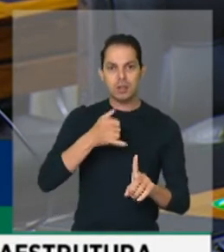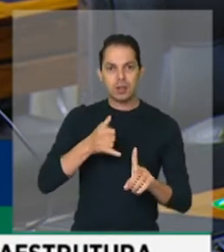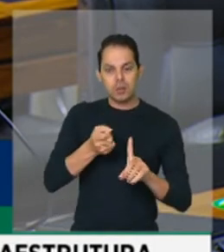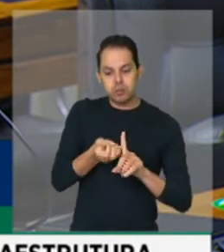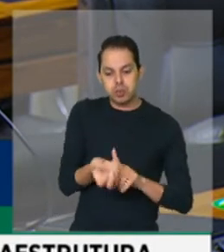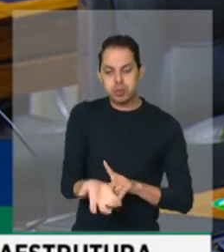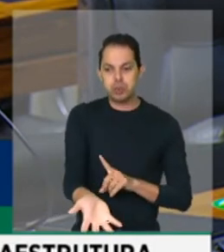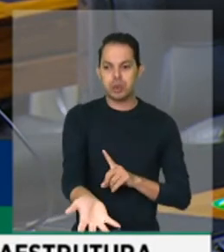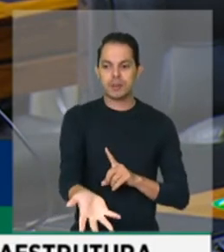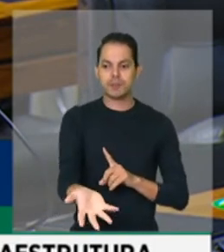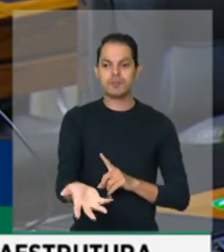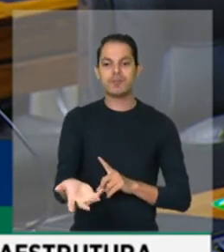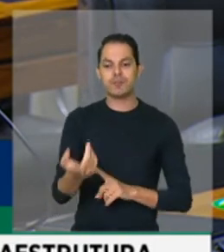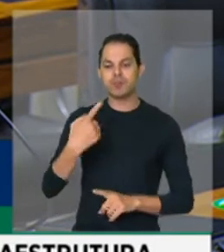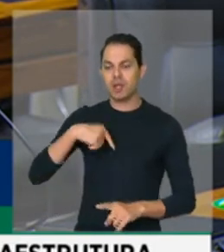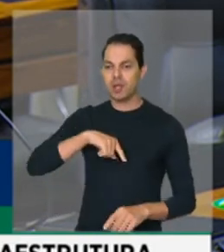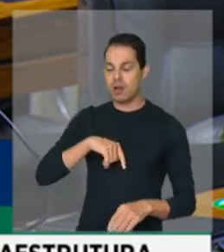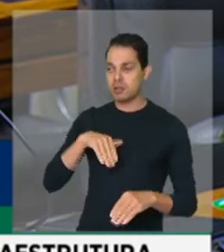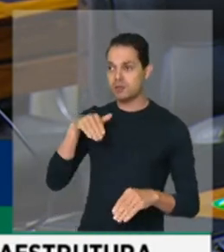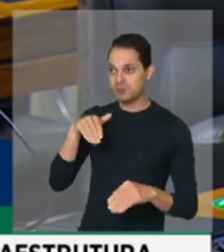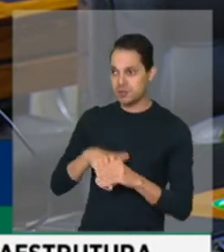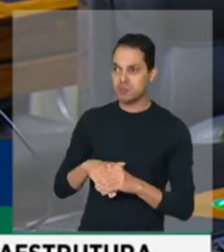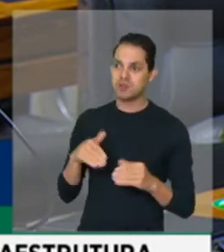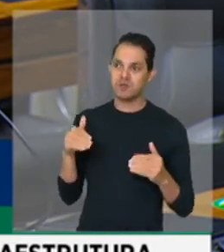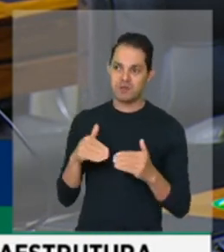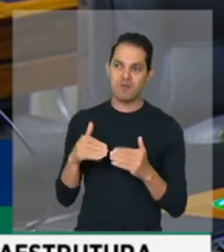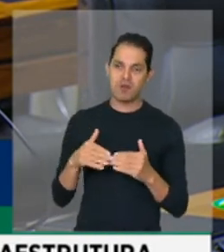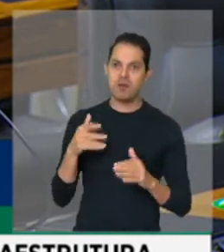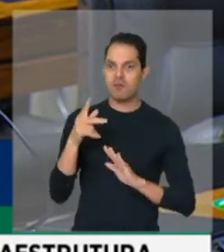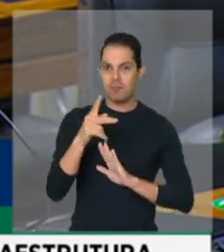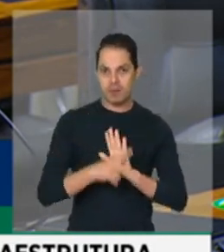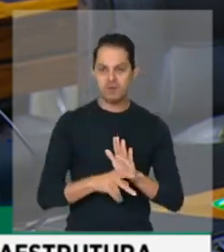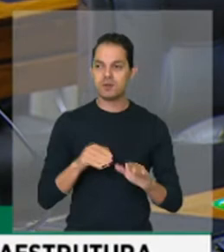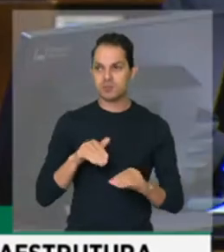que nós encaminhamos favoravelmente ao projeto. Votamos sim.